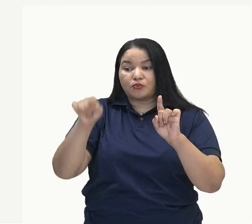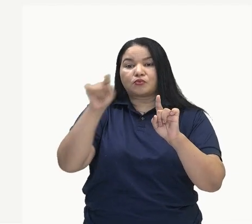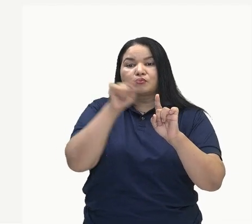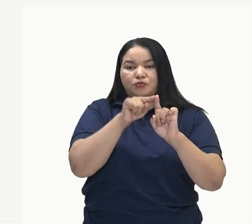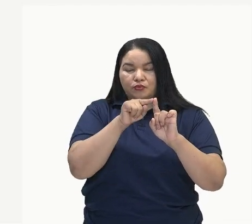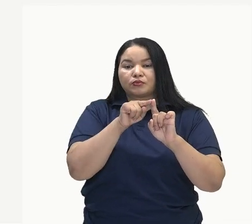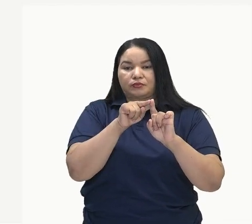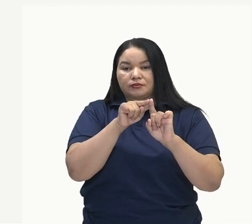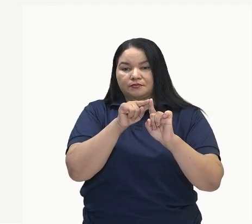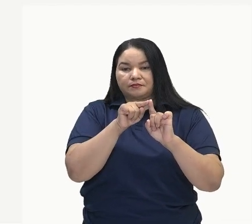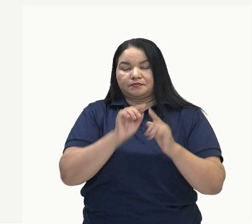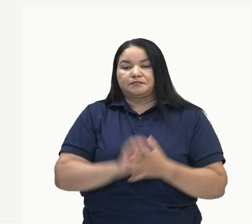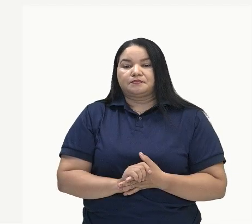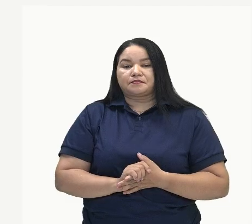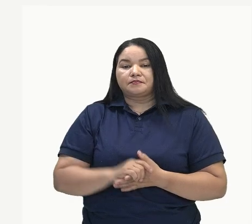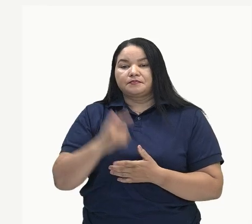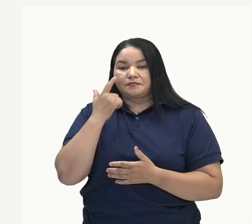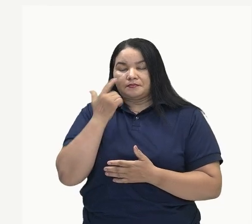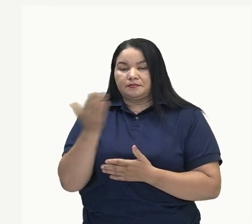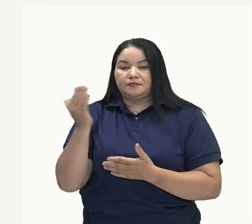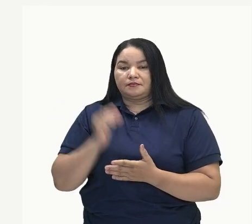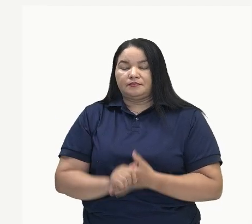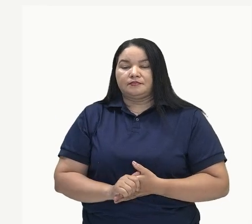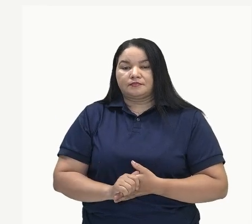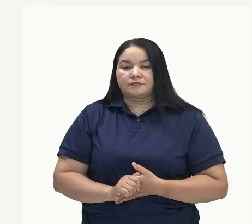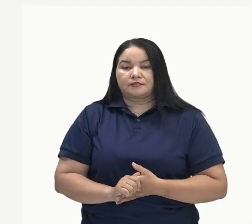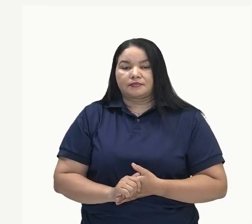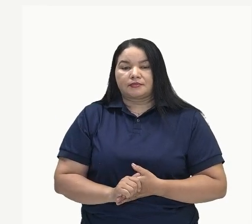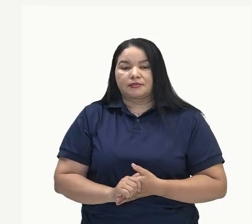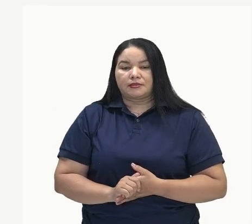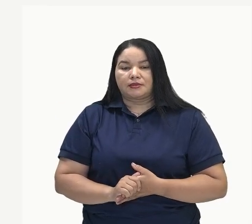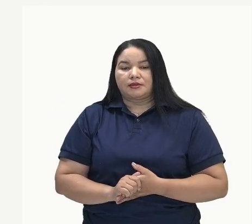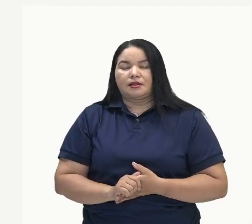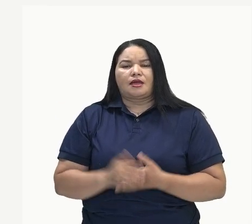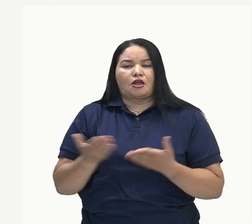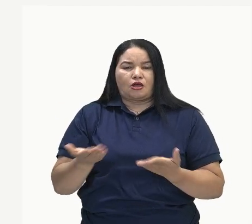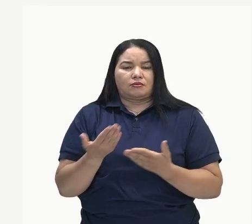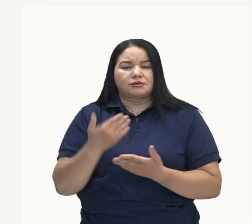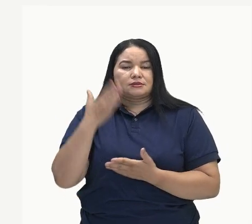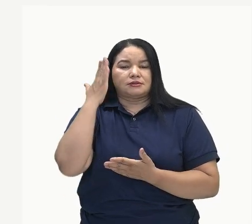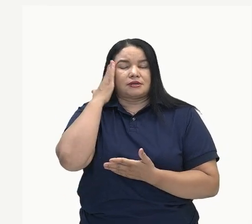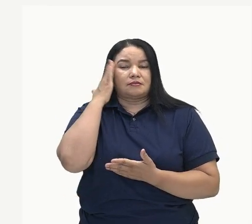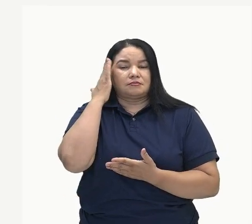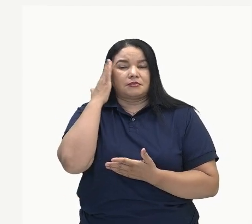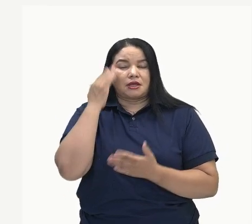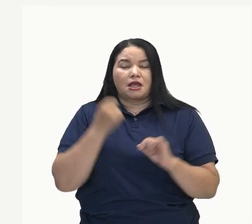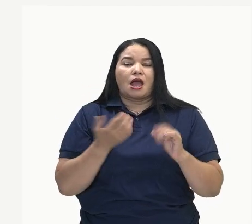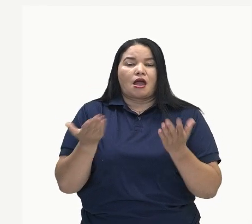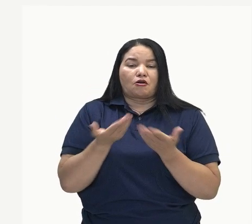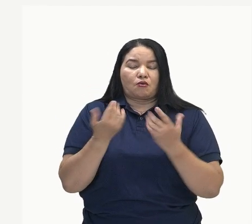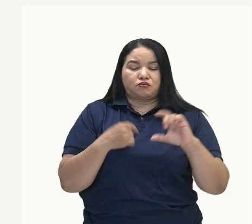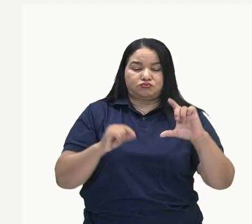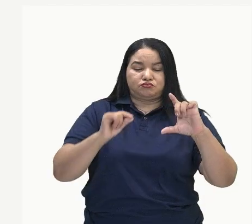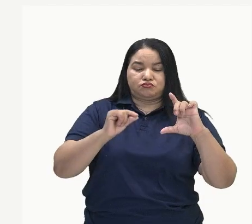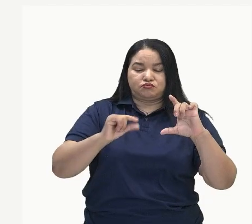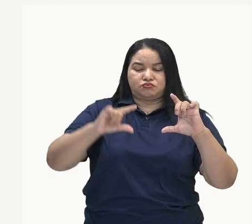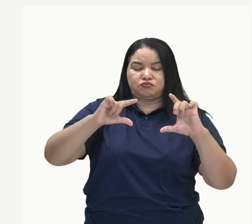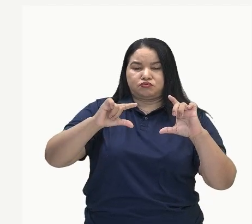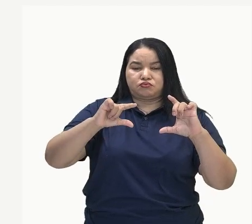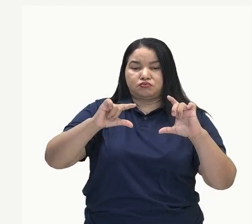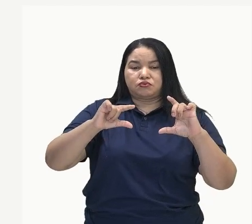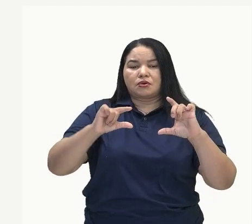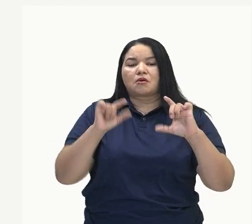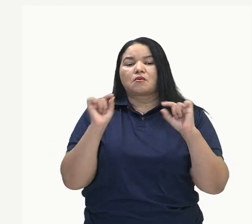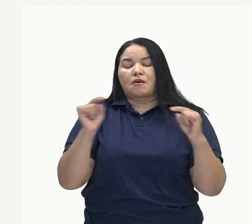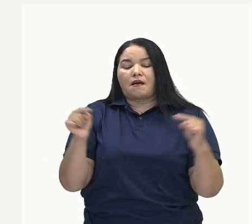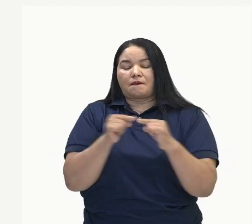100%. E eu quero saber, por exemplo, qual será o tamanho da fatia, a angulação dessa fatia do comércio,